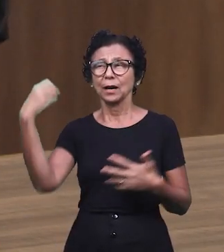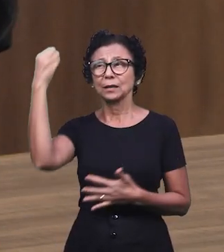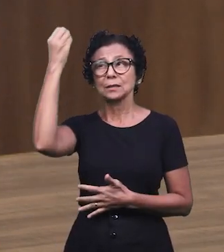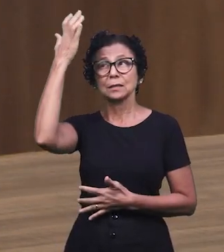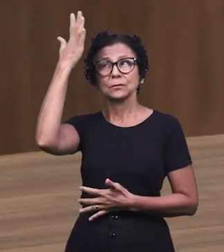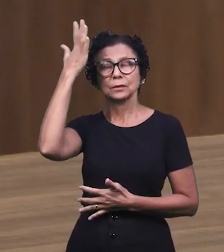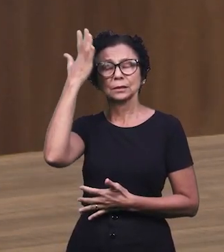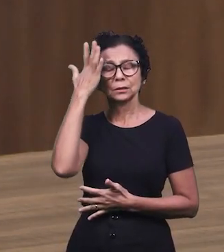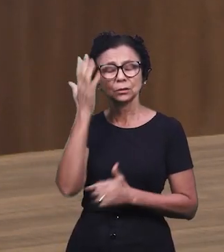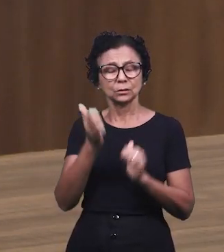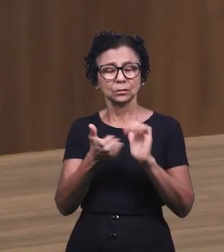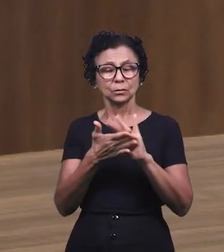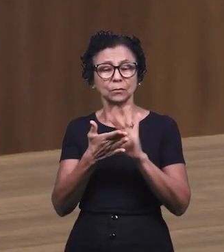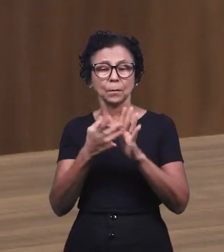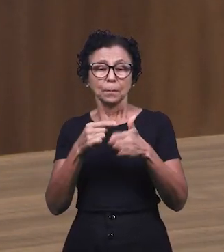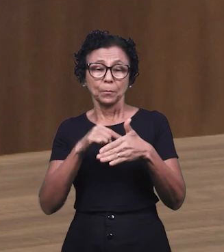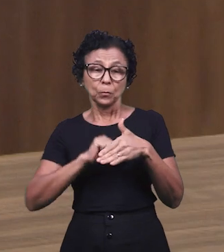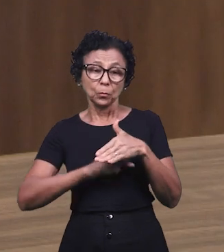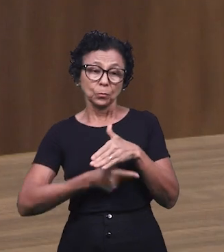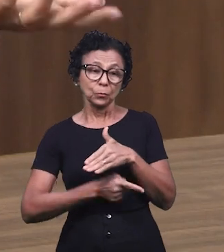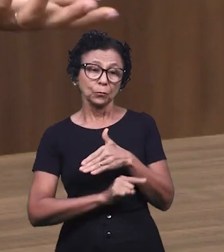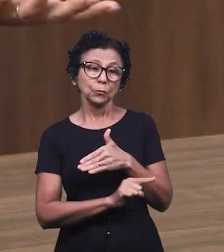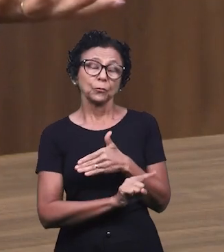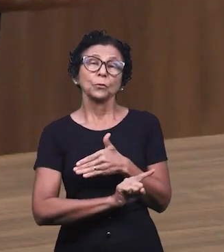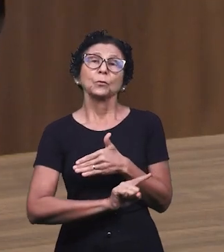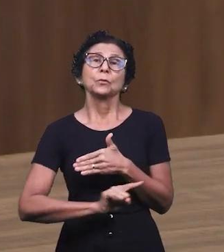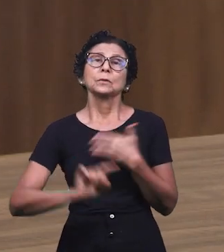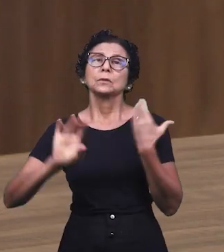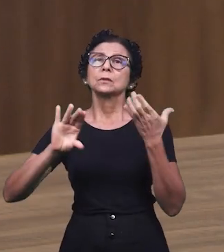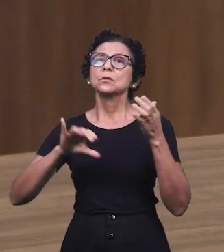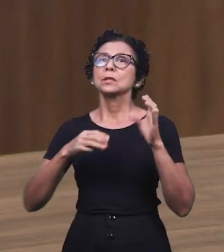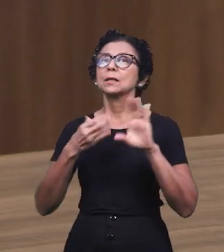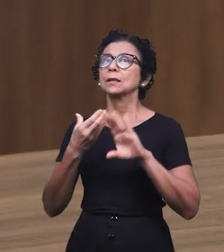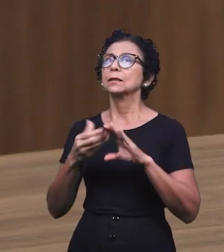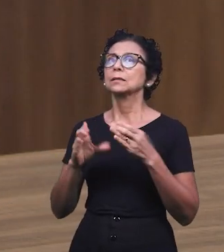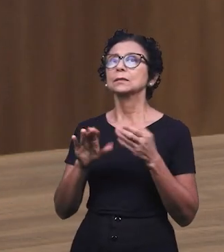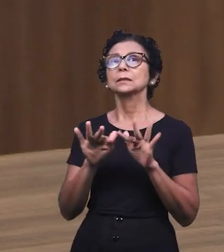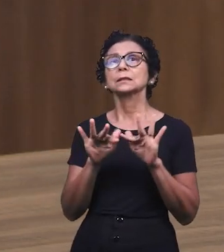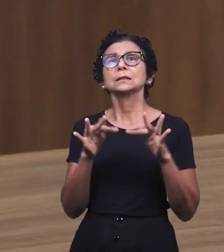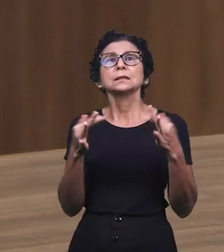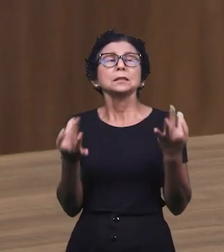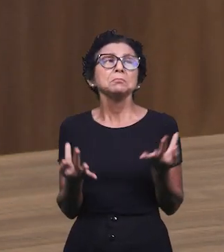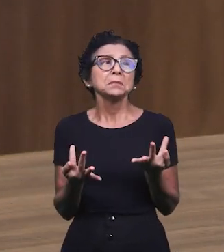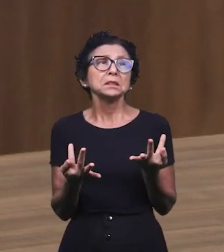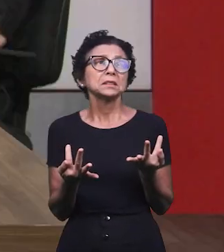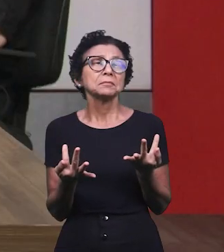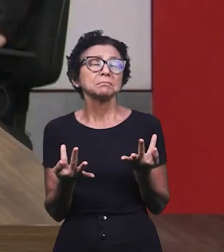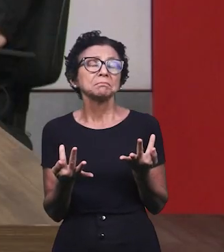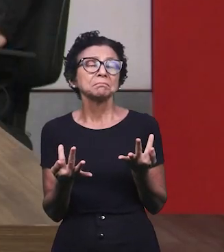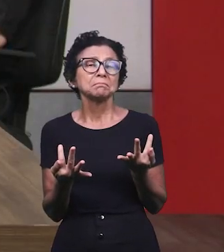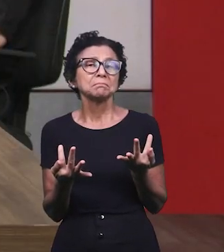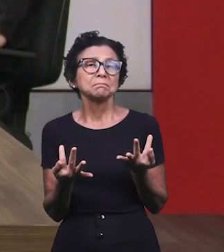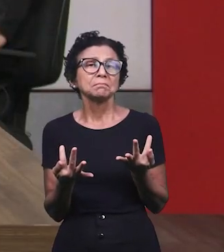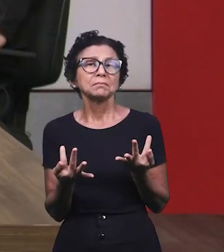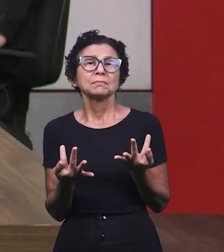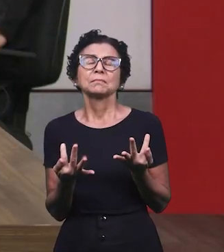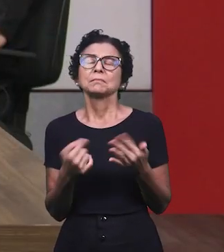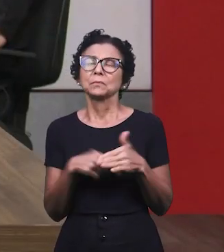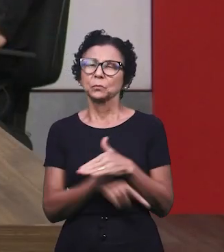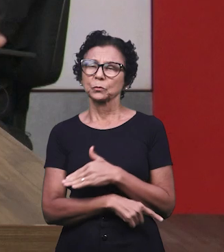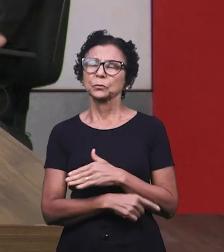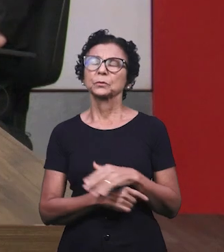canta, né, com tanta simplicidade, às vezes sem pensar. Mas é um louvor muito profundo. Explica, Cidinha. Então,